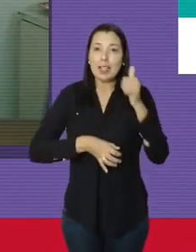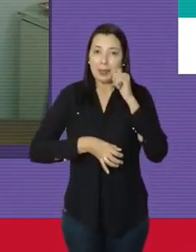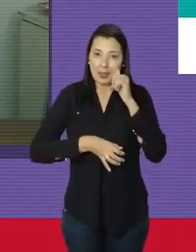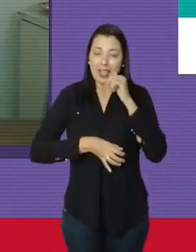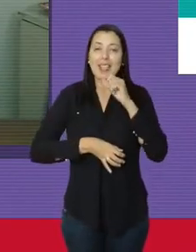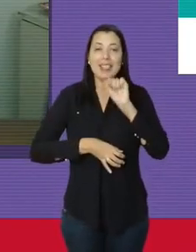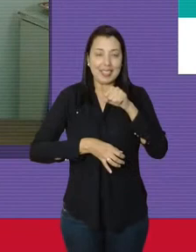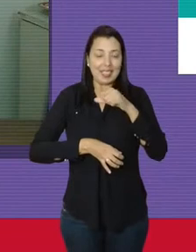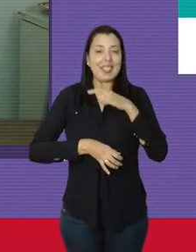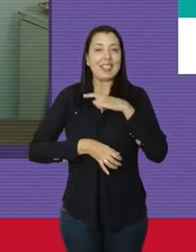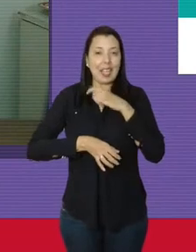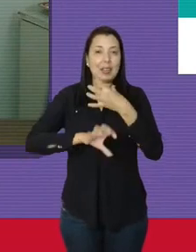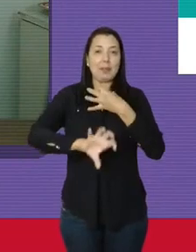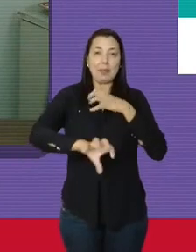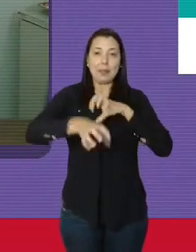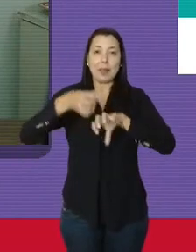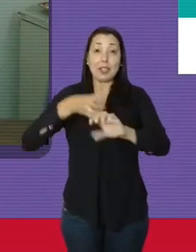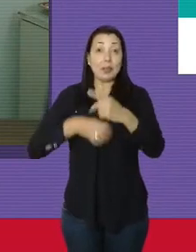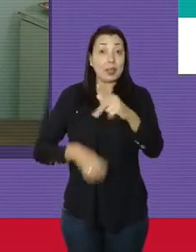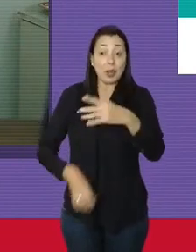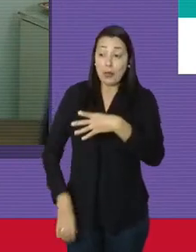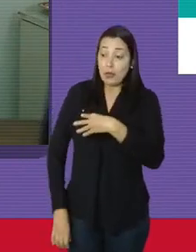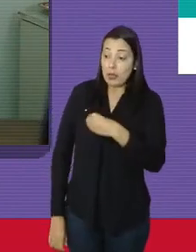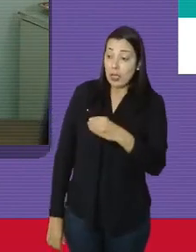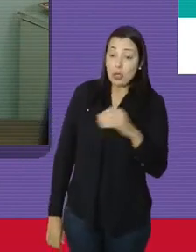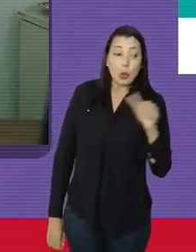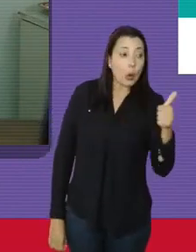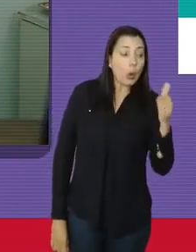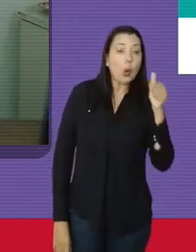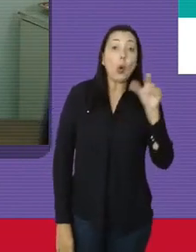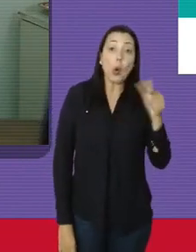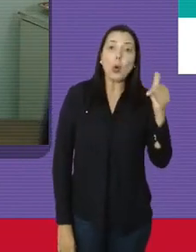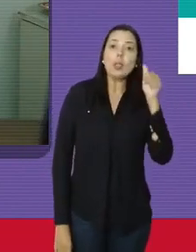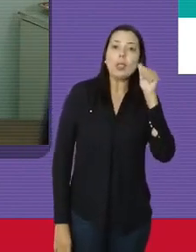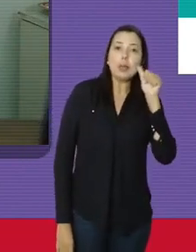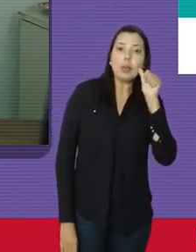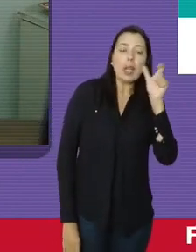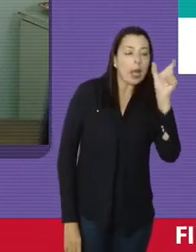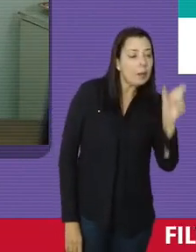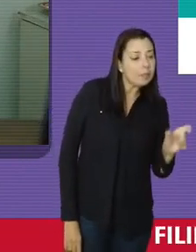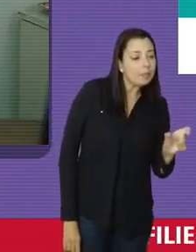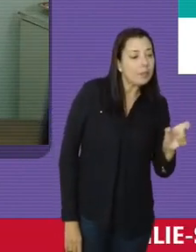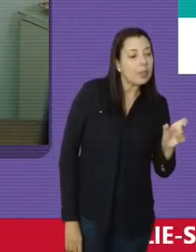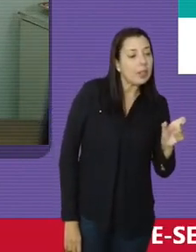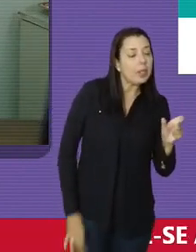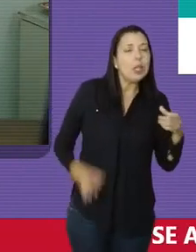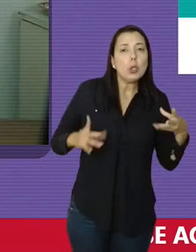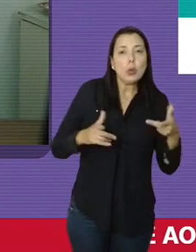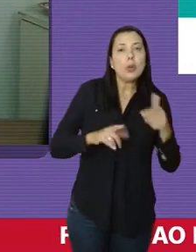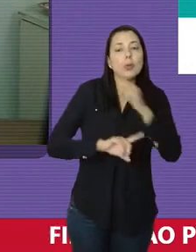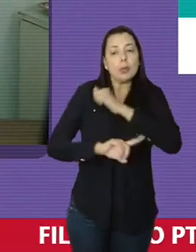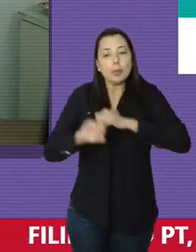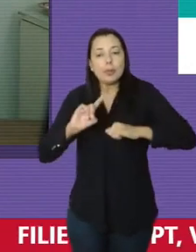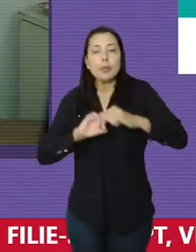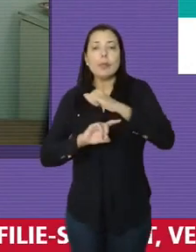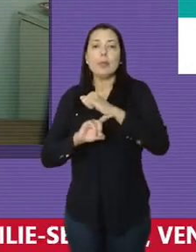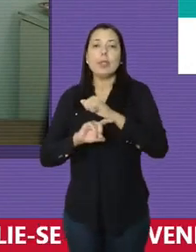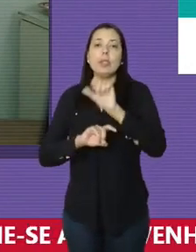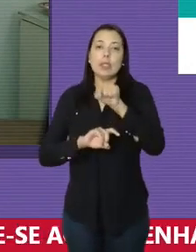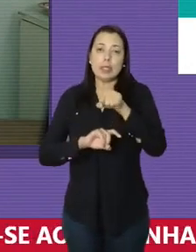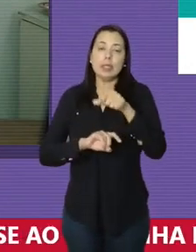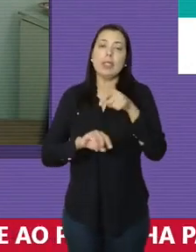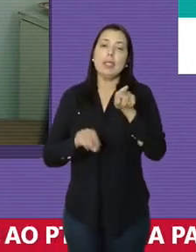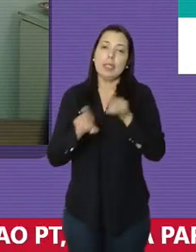têm empatia com seus filhos, com as outras mulheres, com todos da sociedade e com